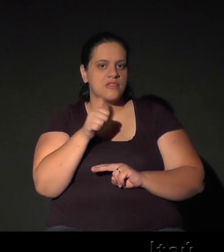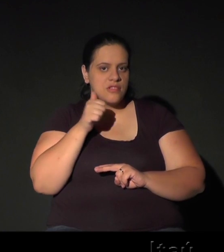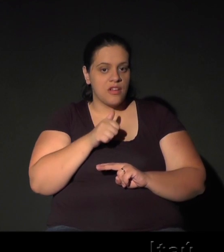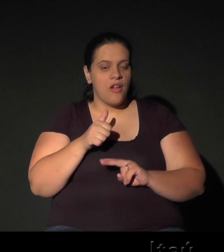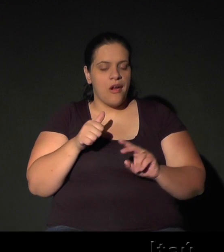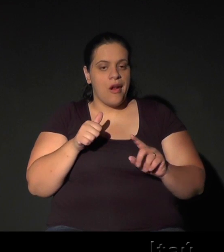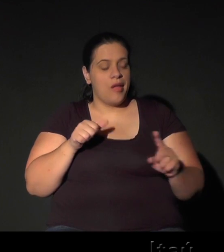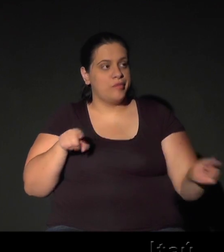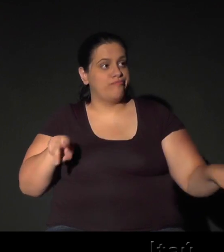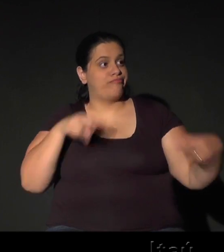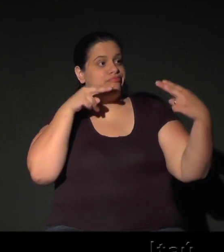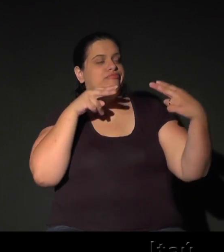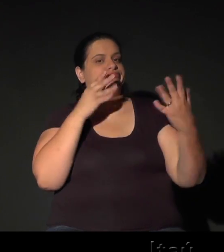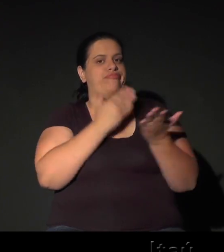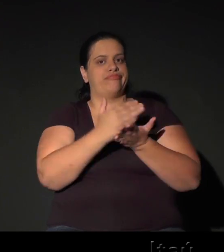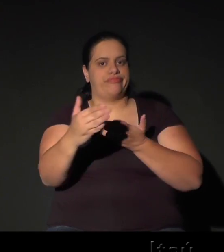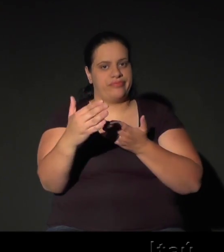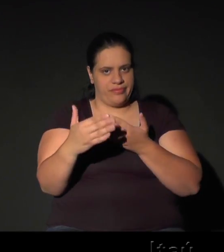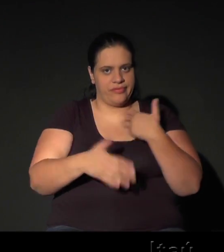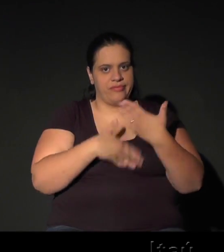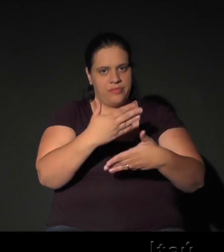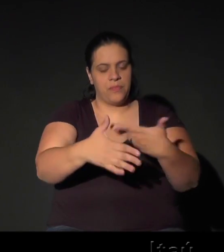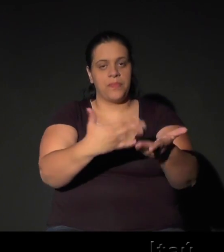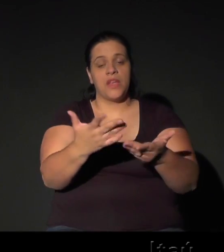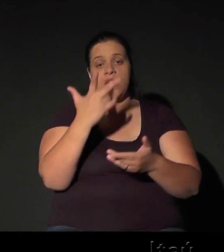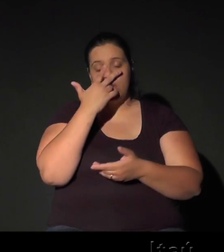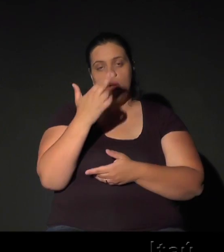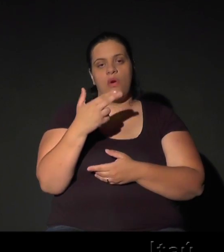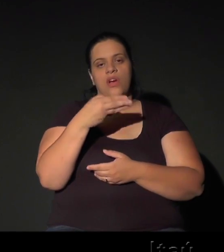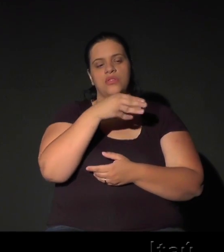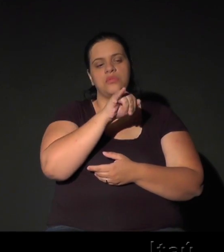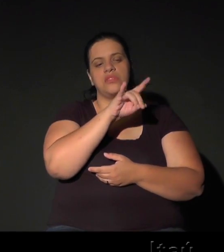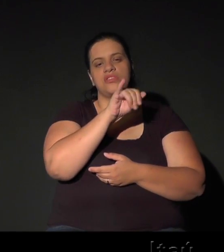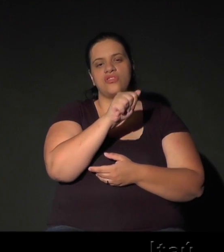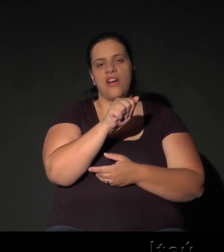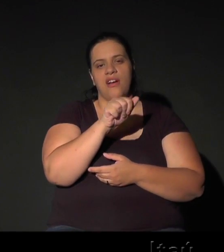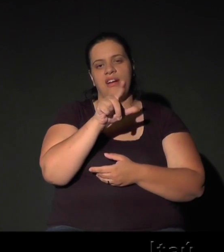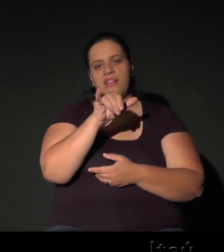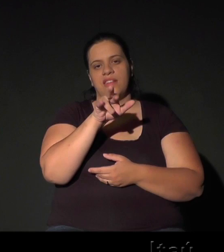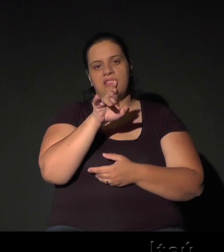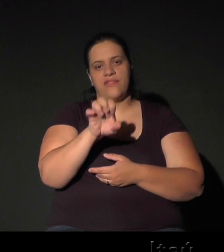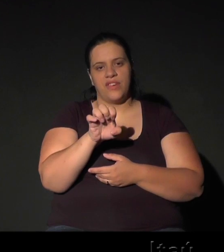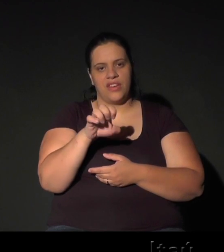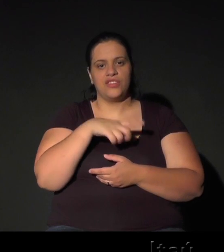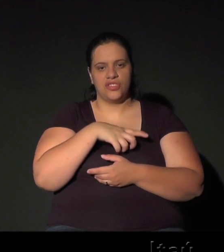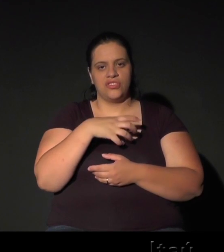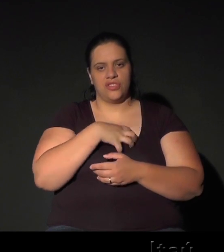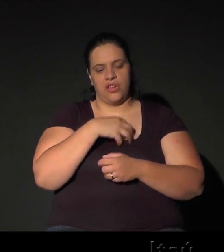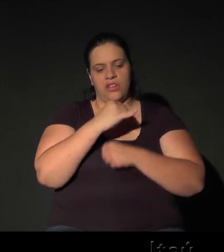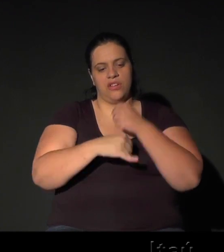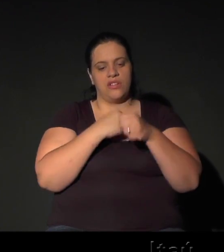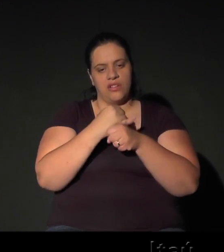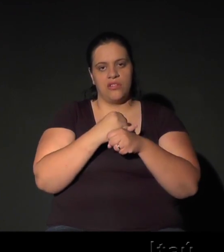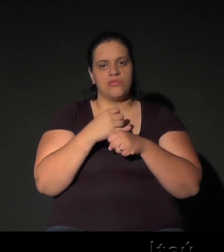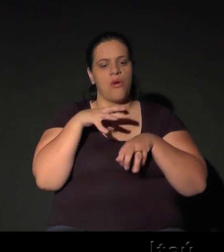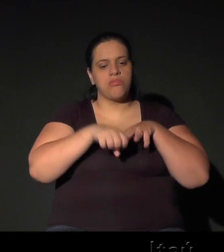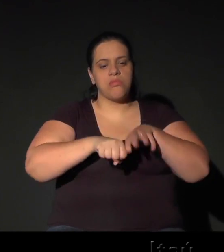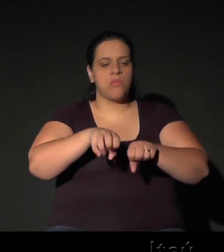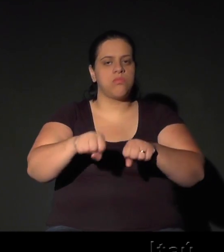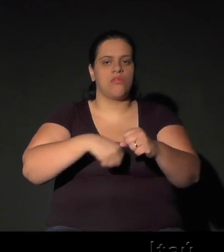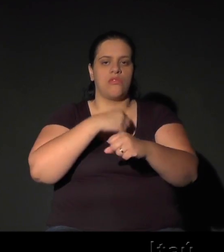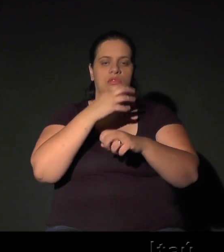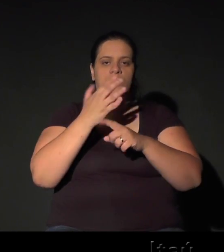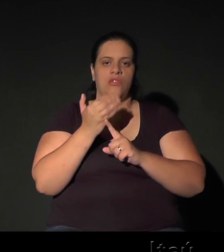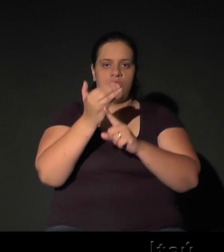momentos assim interessantes né Eu acho que né a mídia livre tem a ver com com isso né Essa apropriação das mulheres das tecnologias